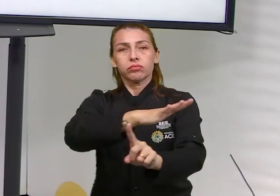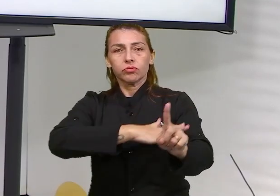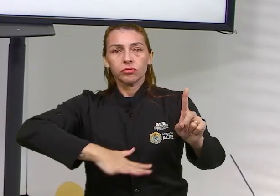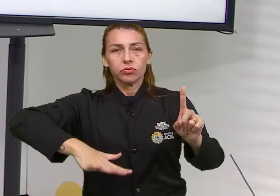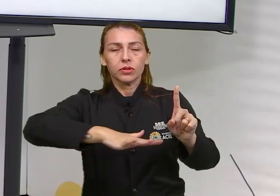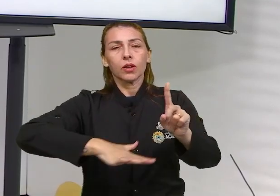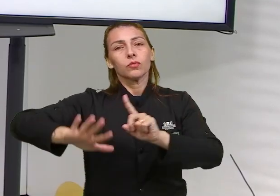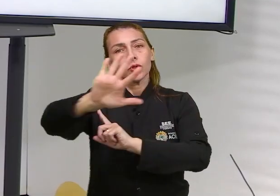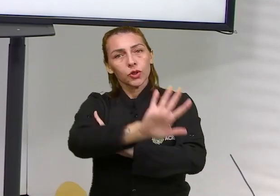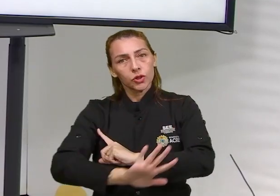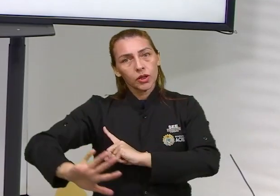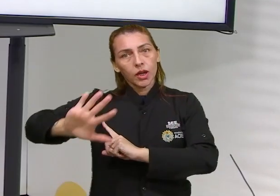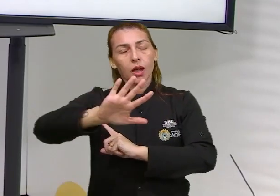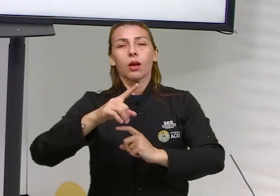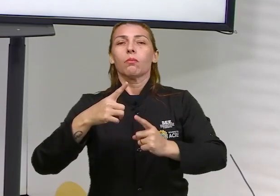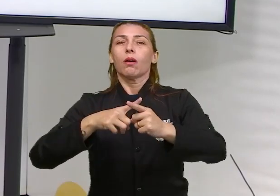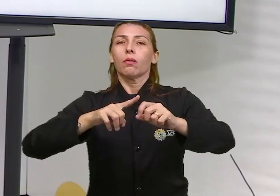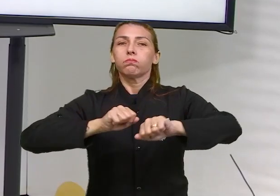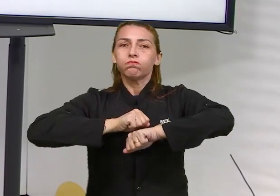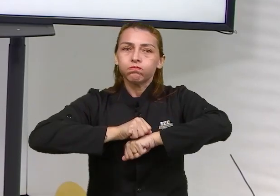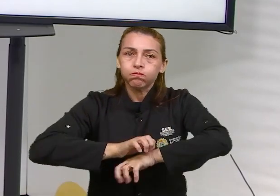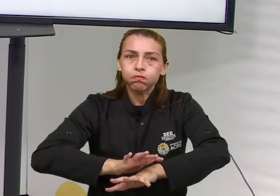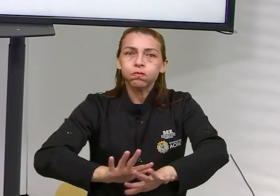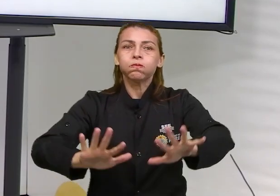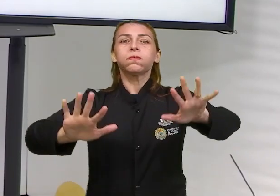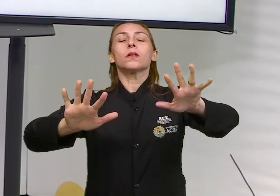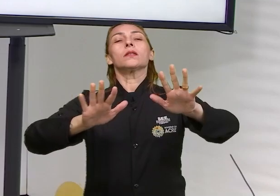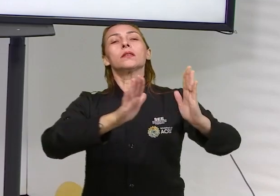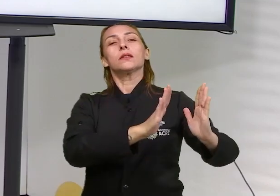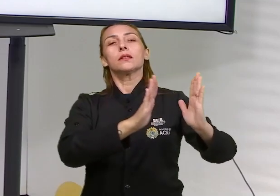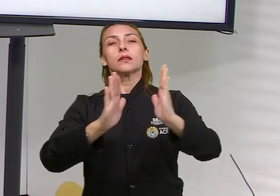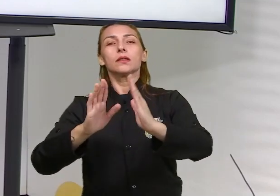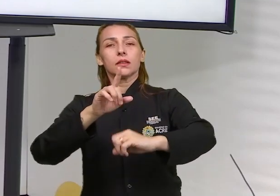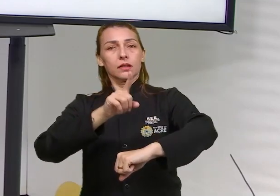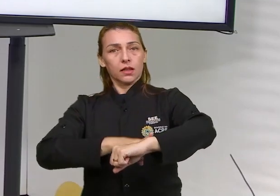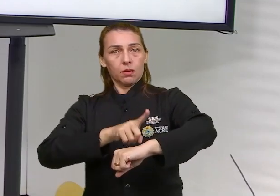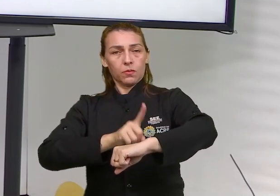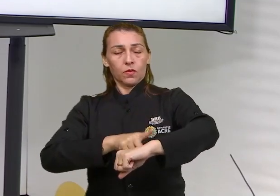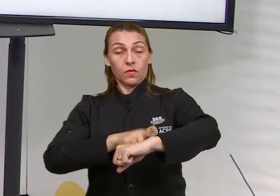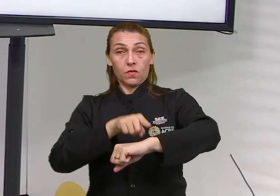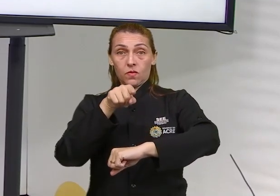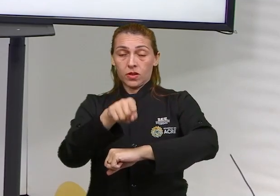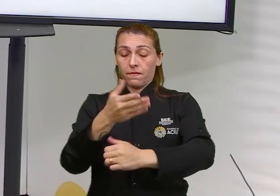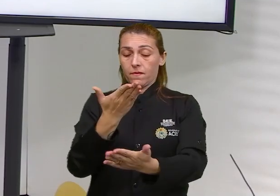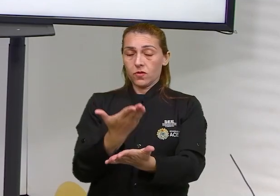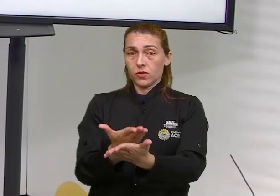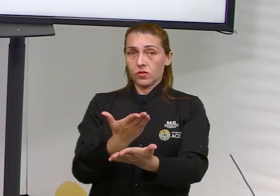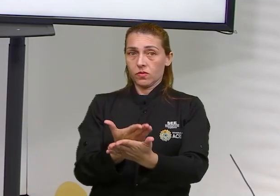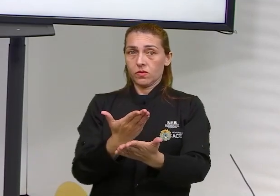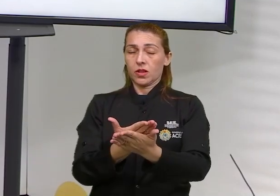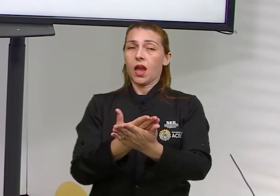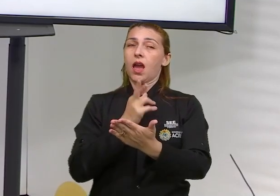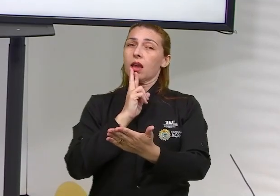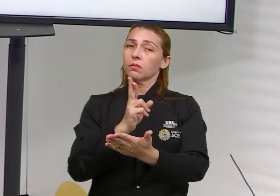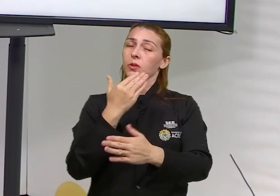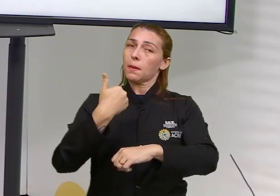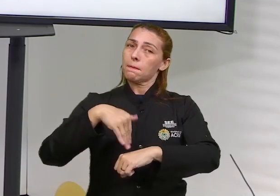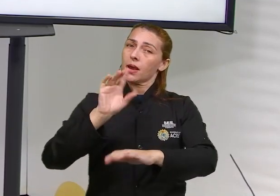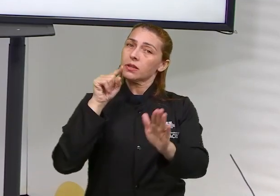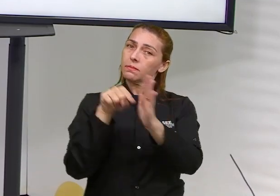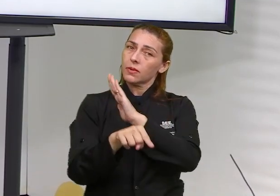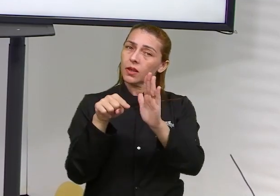né? Porque várias revoltas eclodiram justamente nesse período. Certo? Então, quando você for estudar, resolva mais